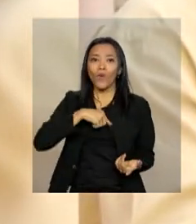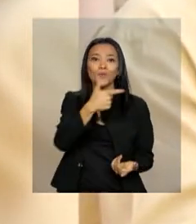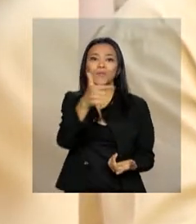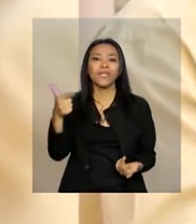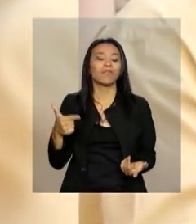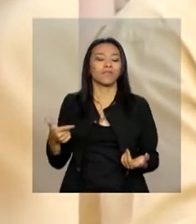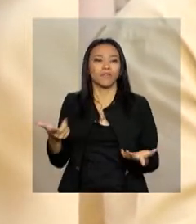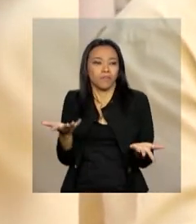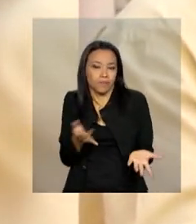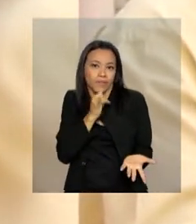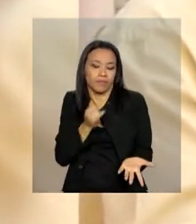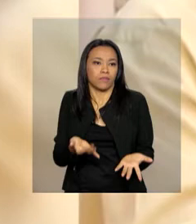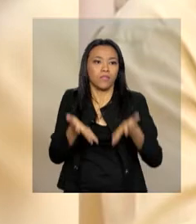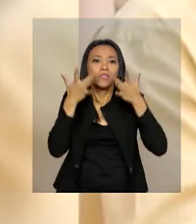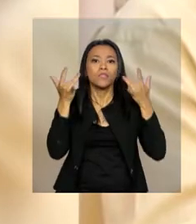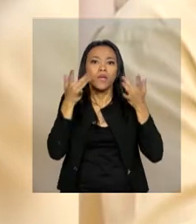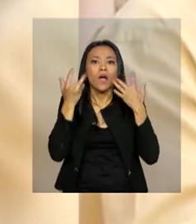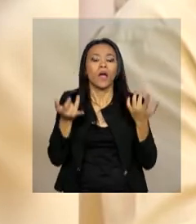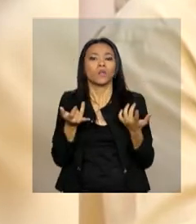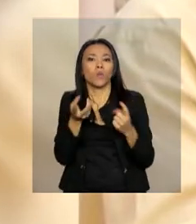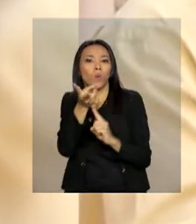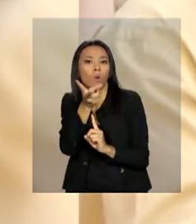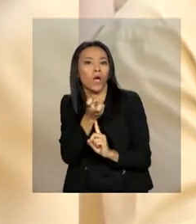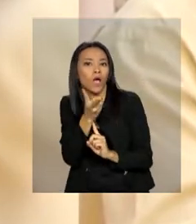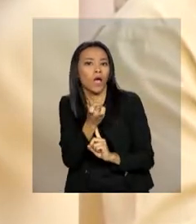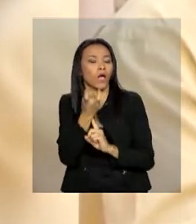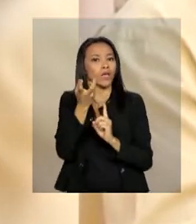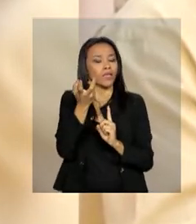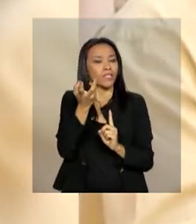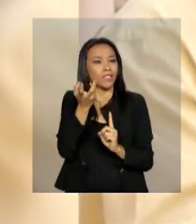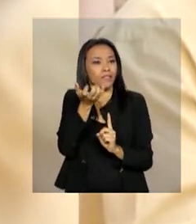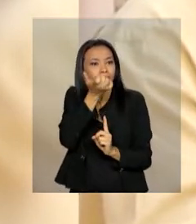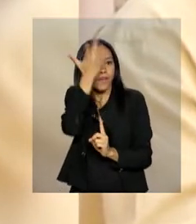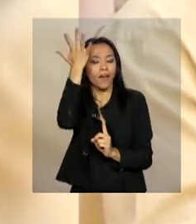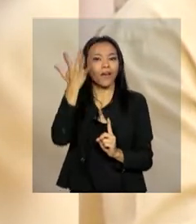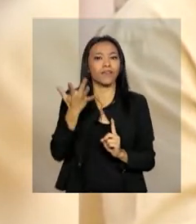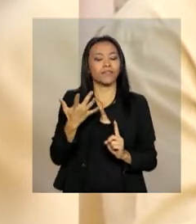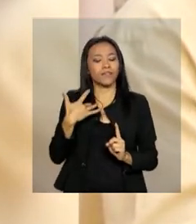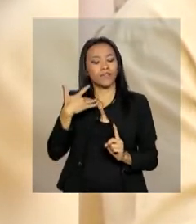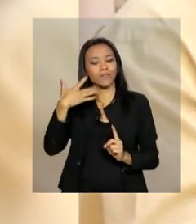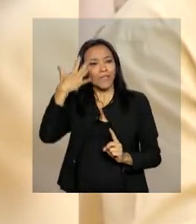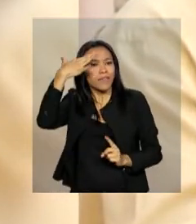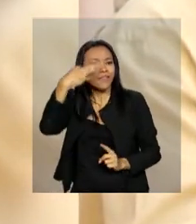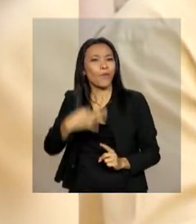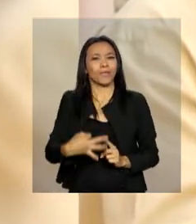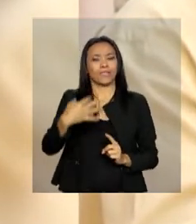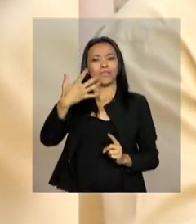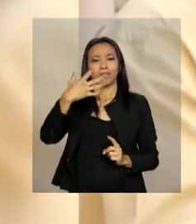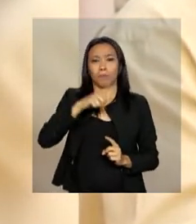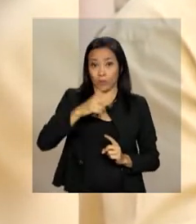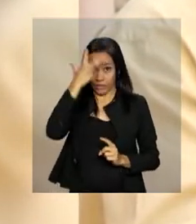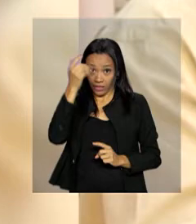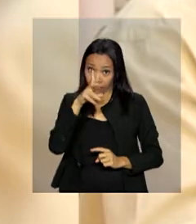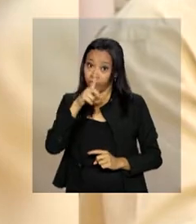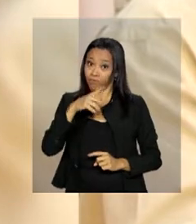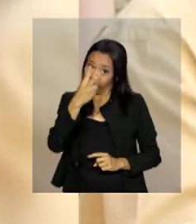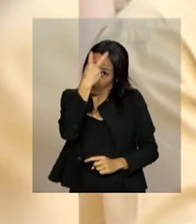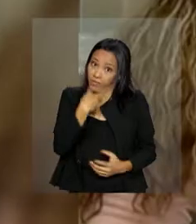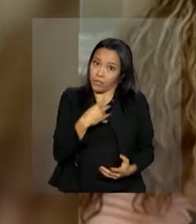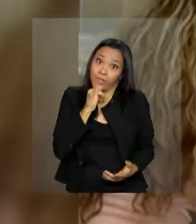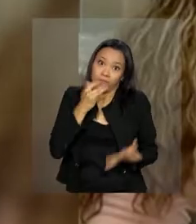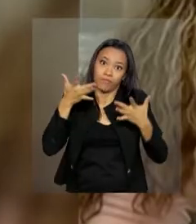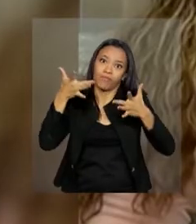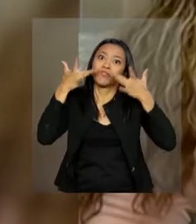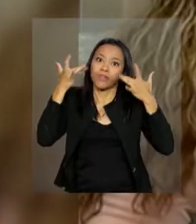peças com audiodescrição, que facilita muito o entendimento da pessoa com deficiência visual, num teatro, por